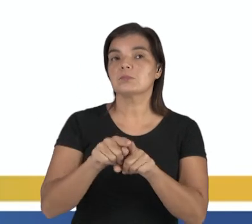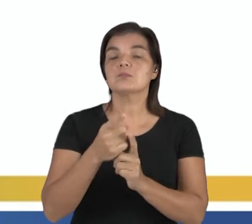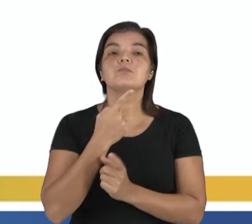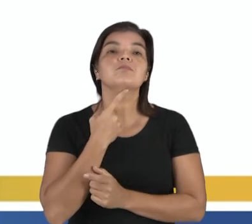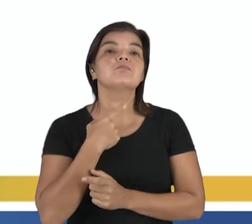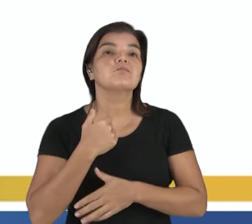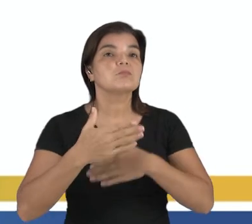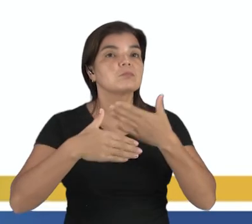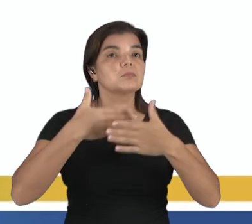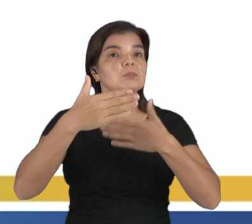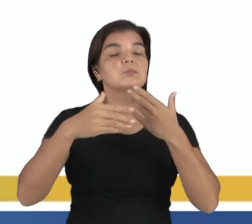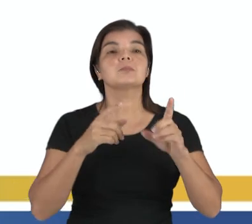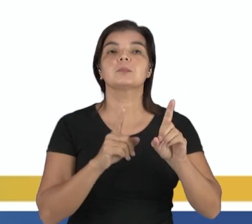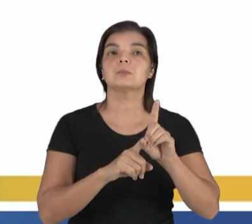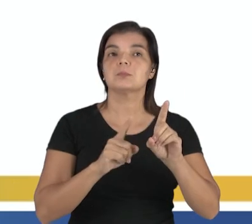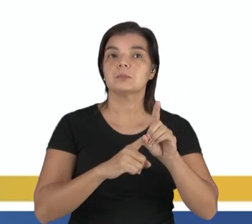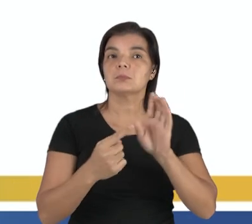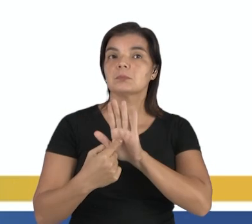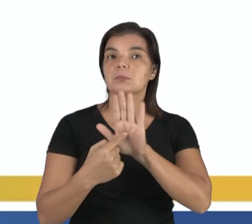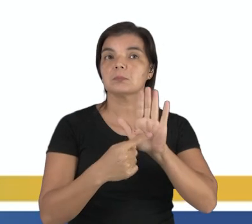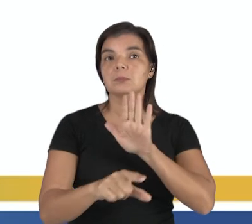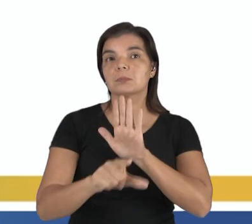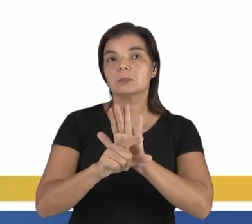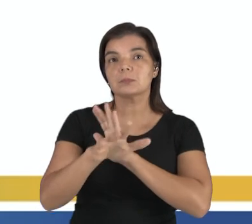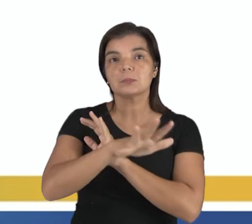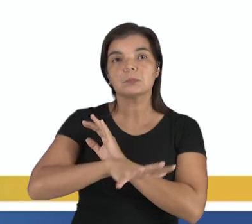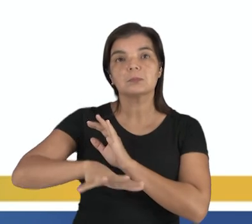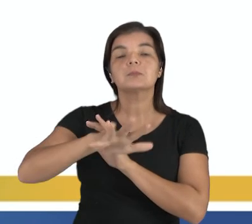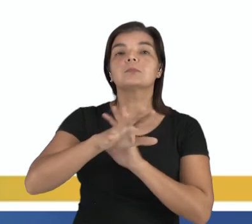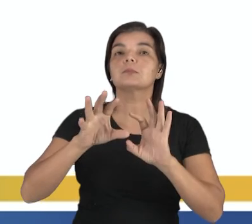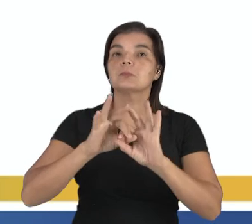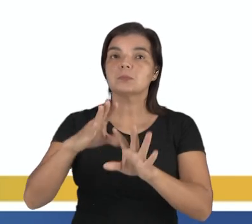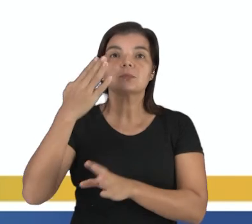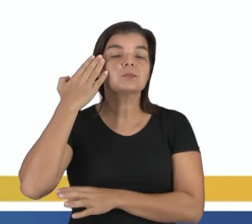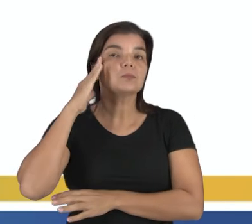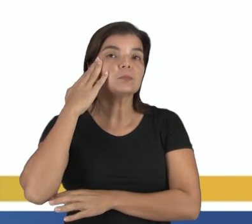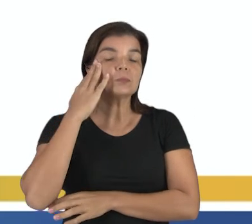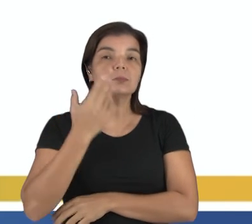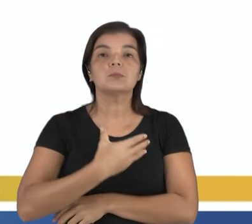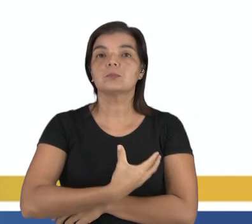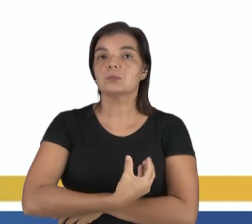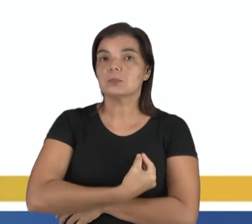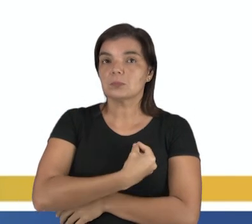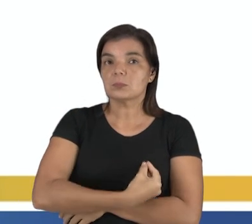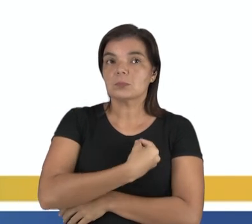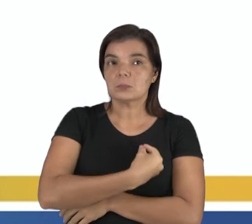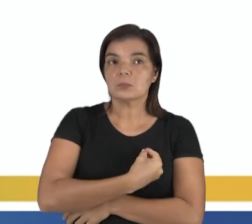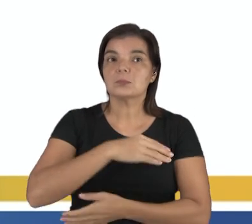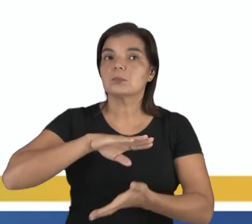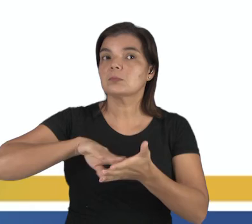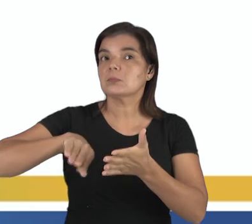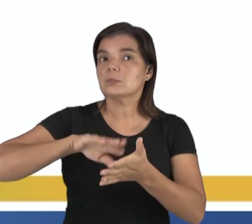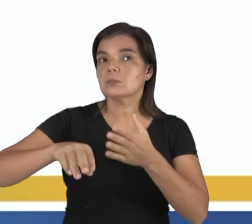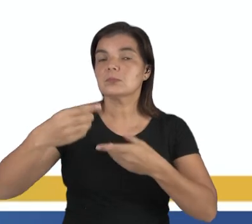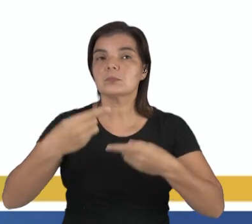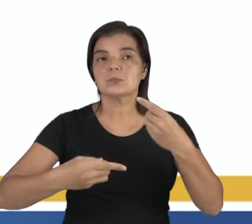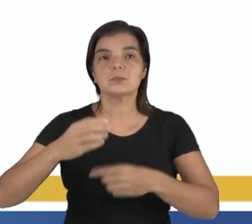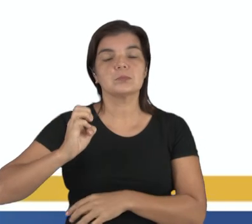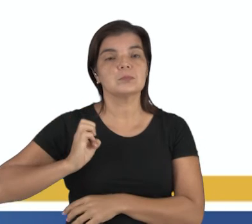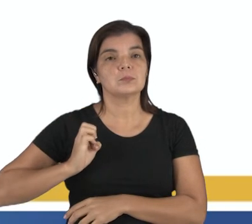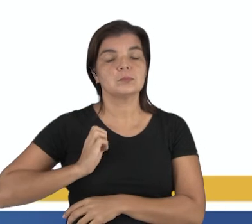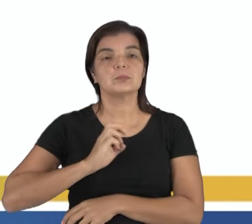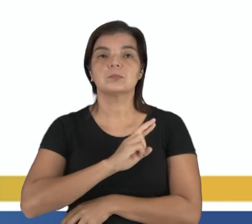almejam progresso. D. Explicitar as leis gerais que permitem interpretar a natureza e eliminar